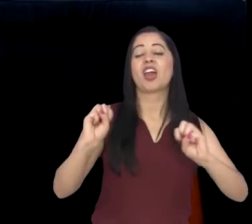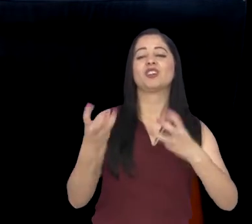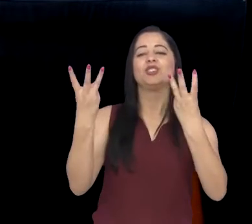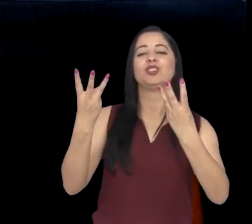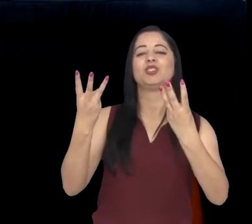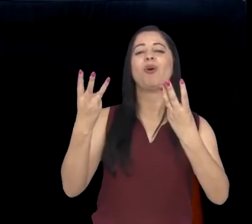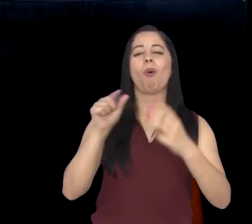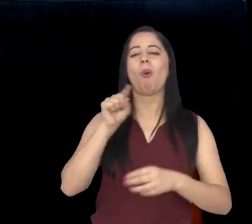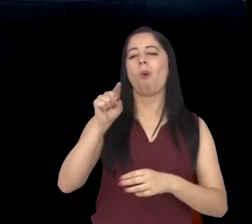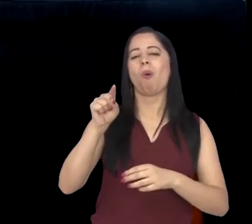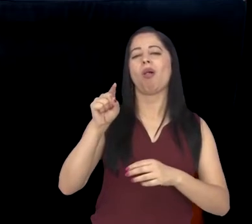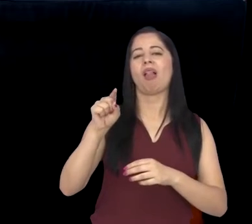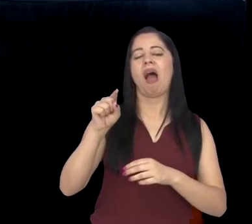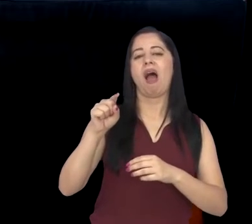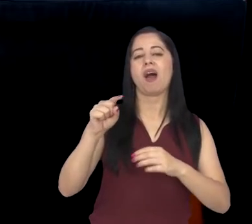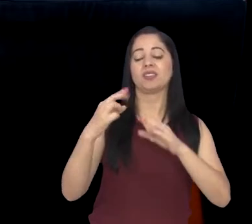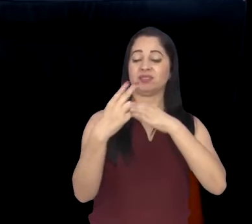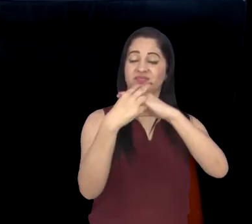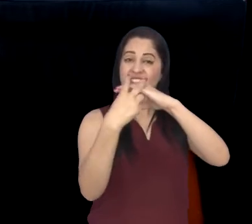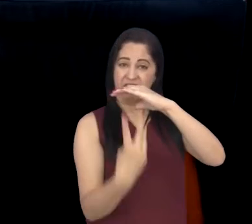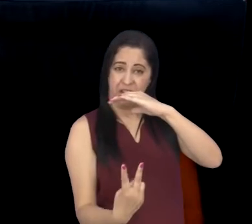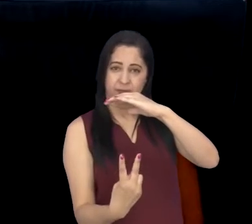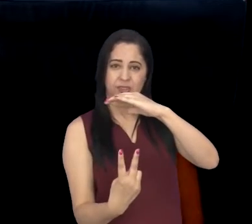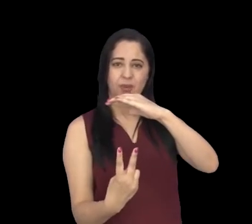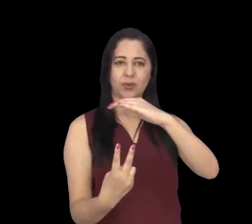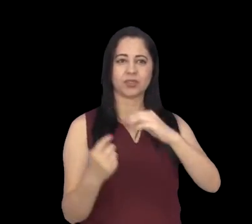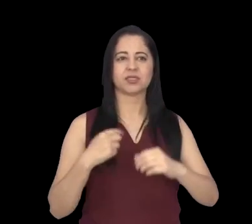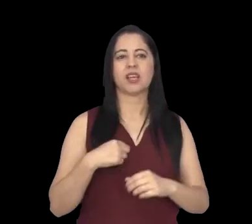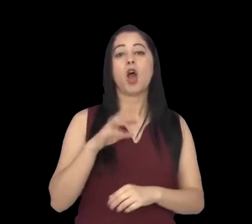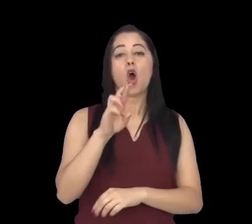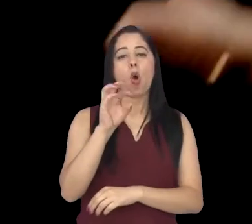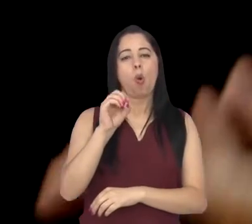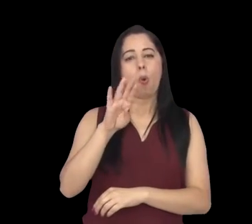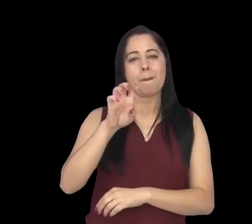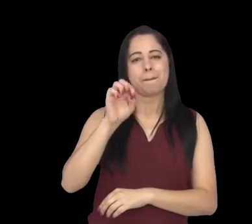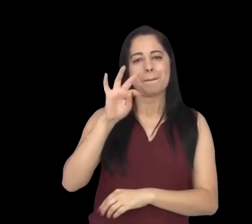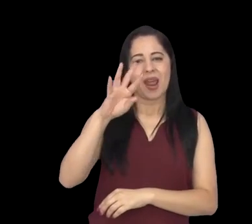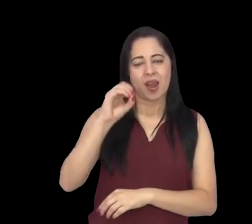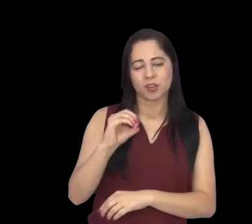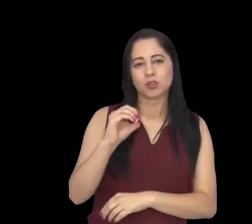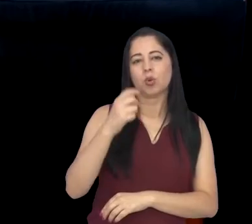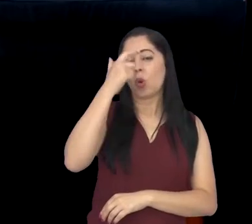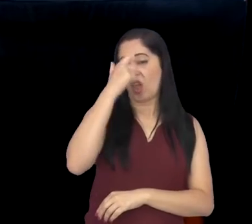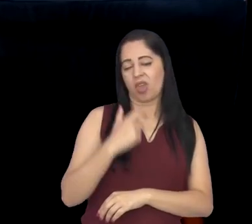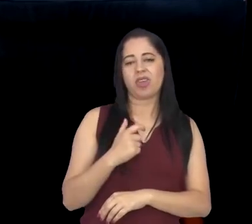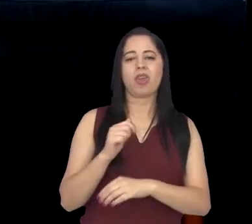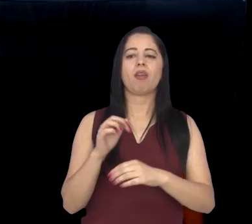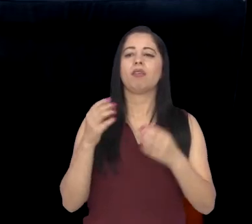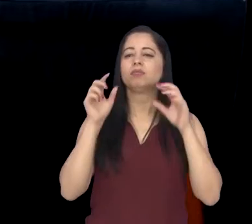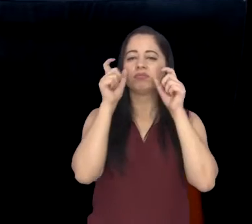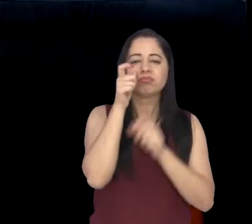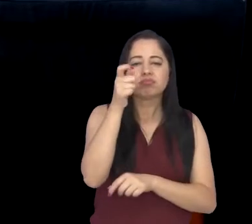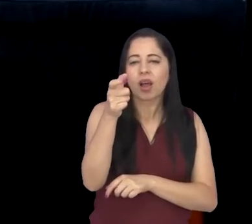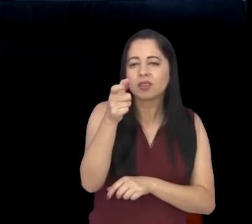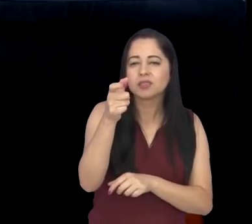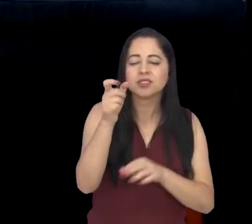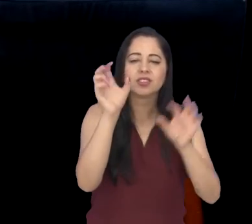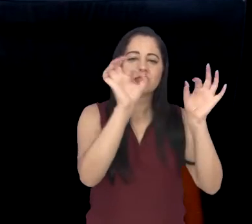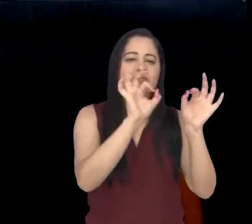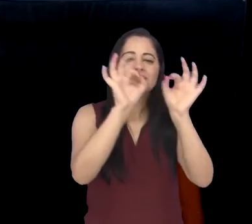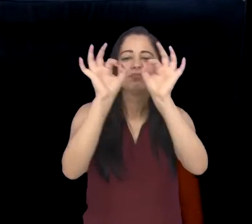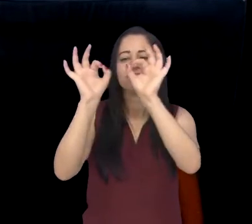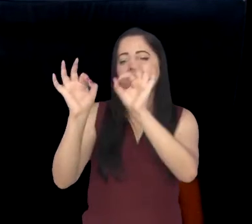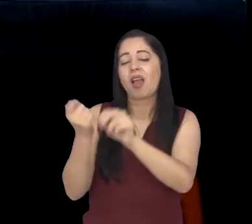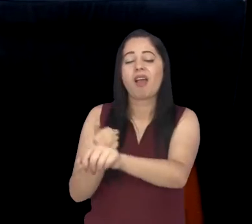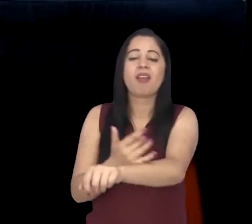sexta-feira para ir, aqui em São José. Chorei copiosamente. Nossa, eu choro, adoro o Roberto, quase me vesti.